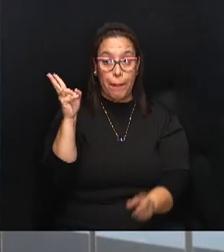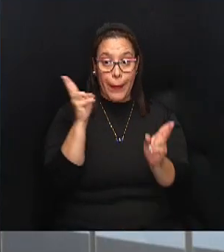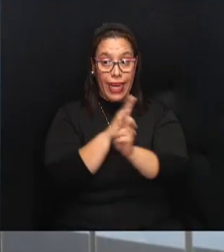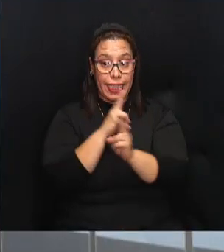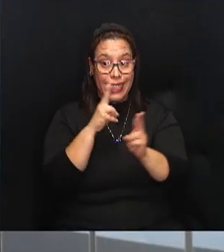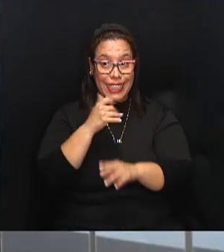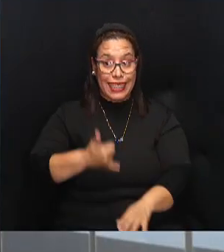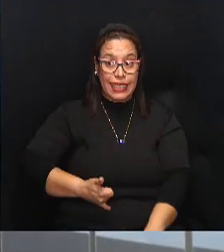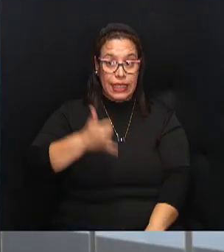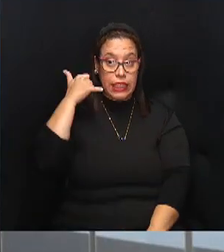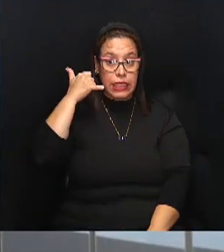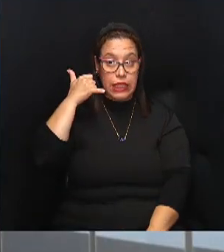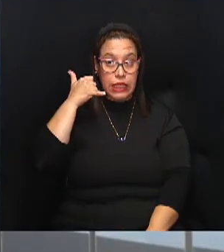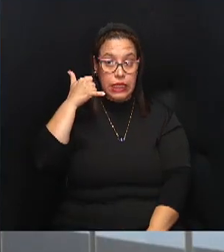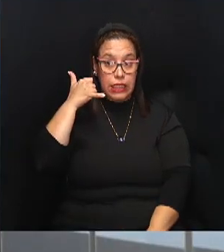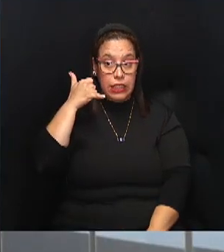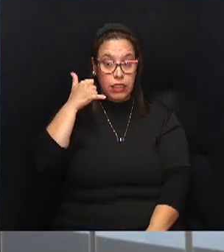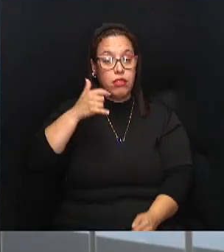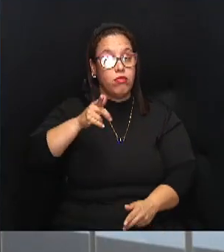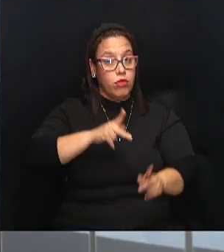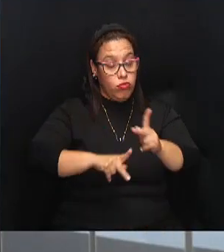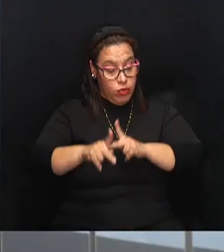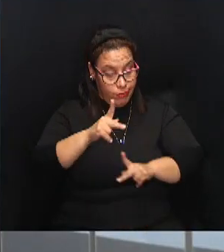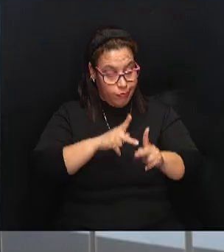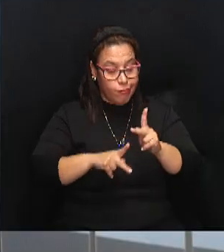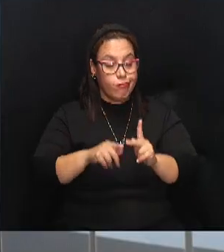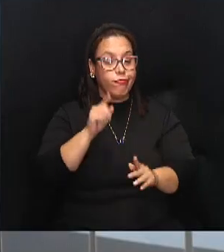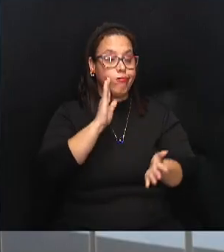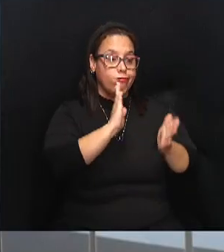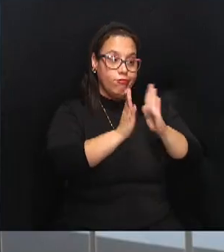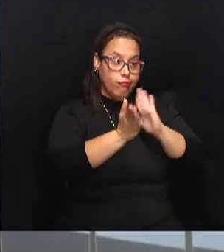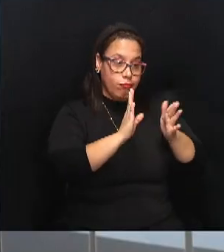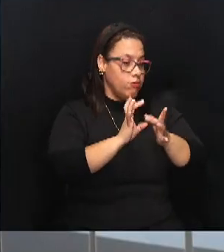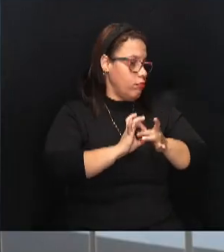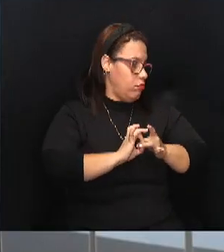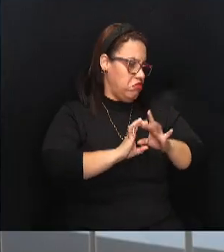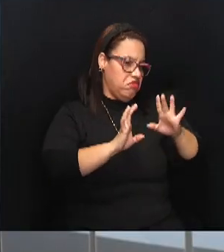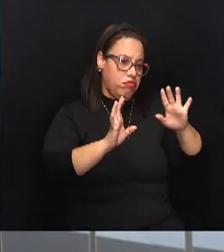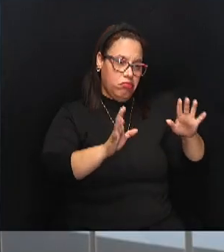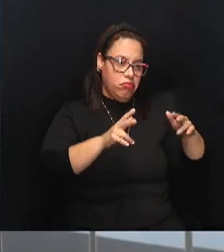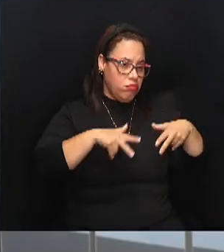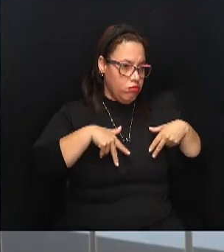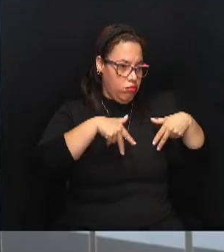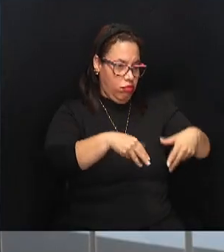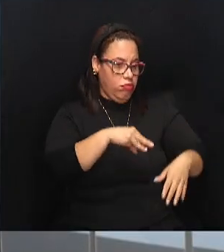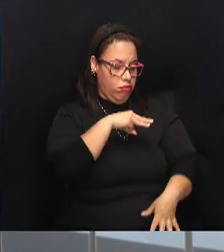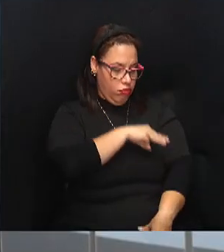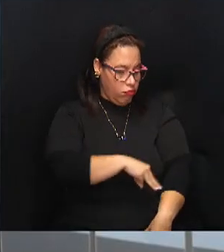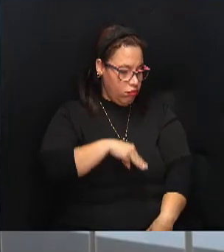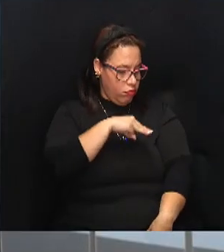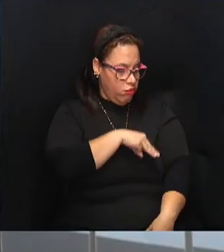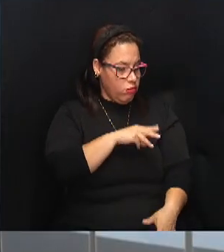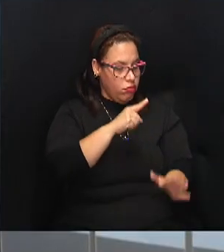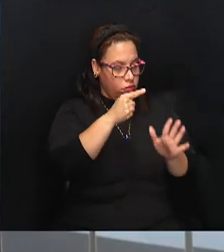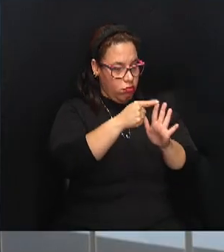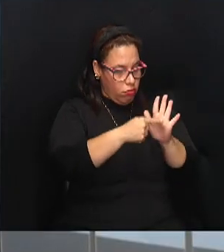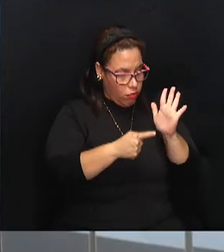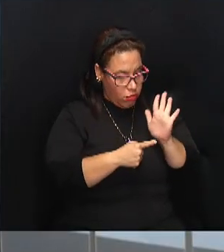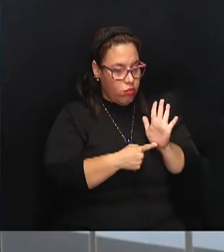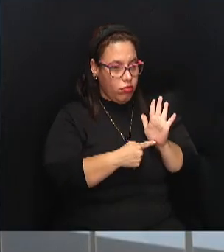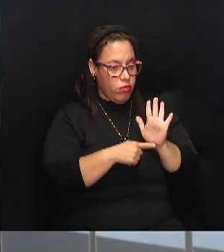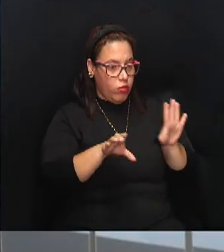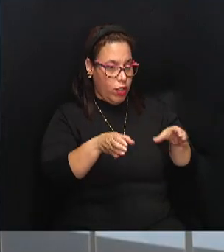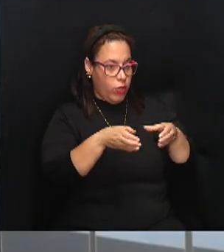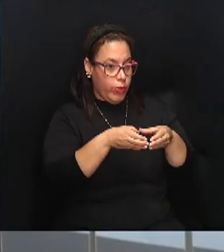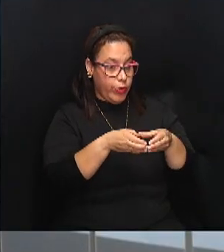que atender a população. Nesse período ele vai estar à disposição dessa missão que vai ser estabelecida por essa